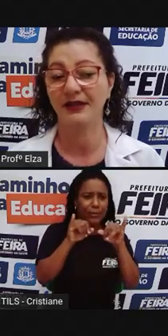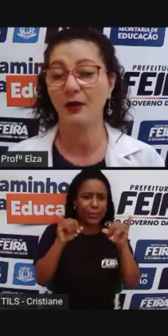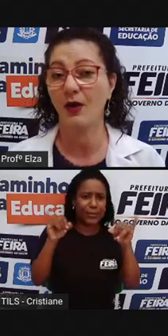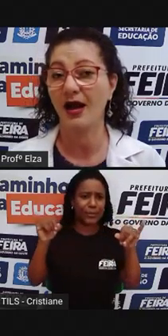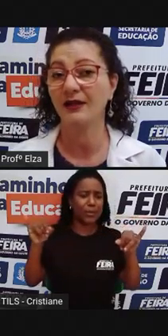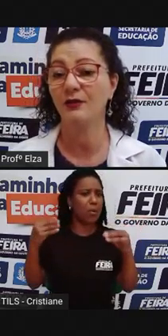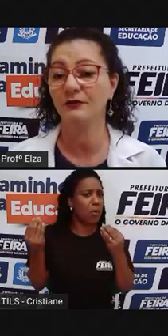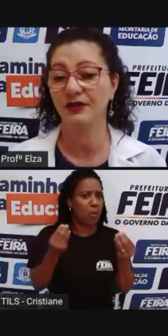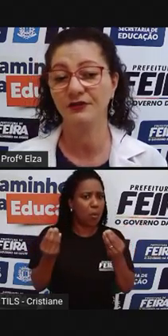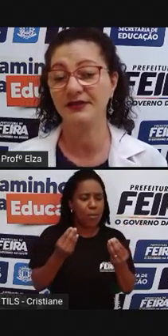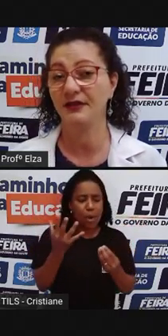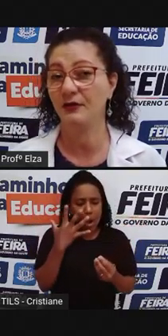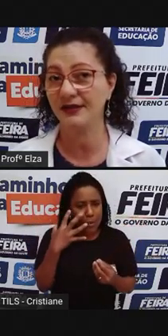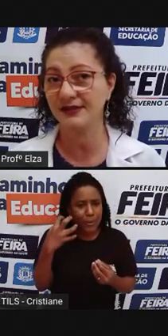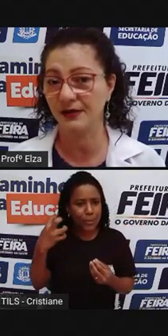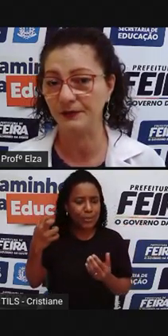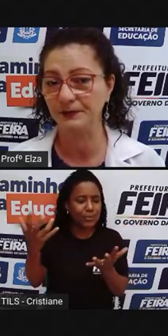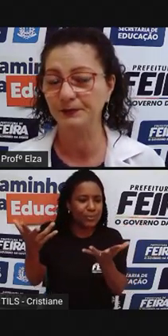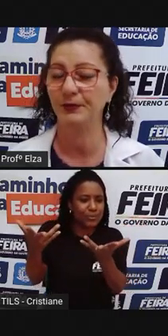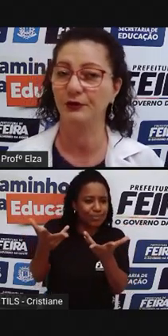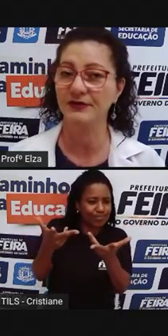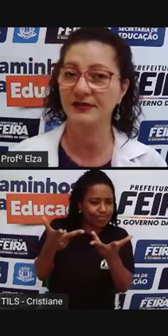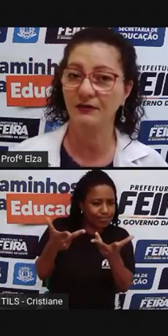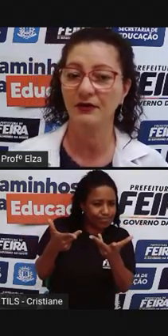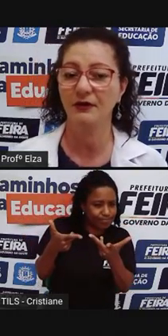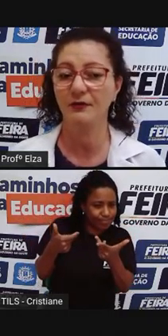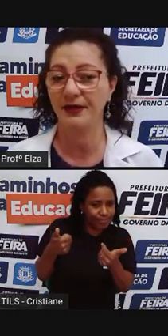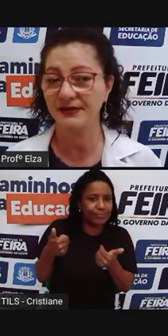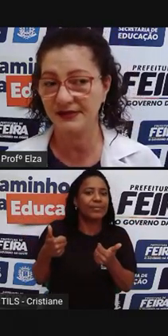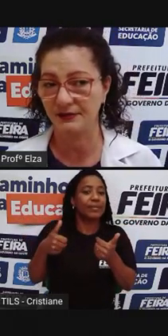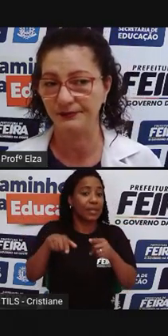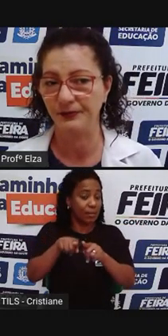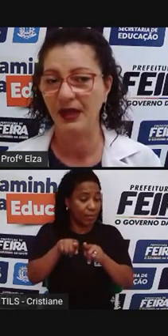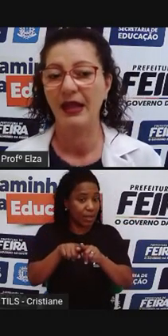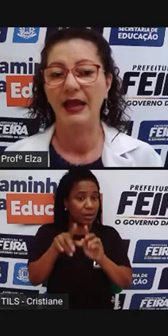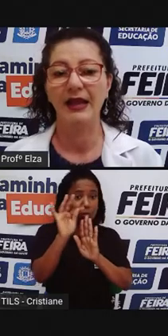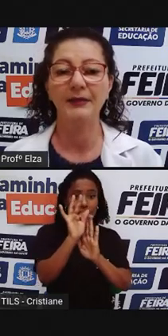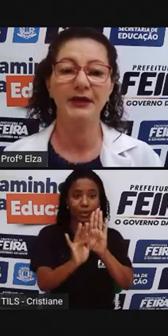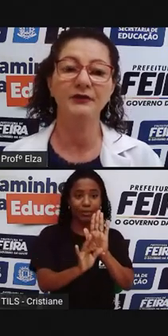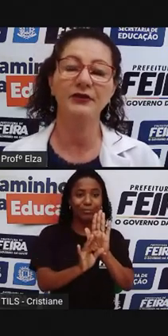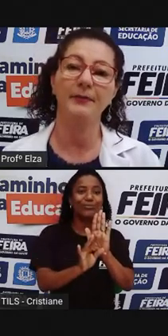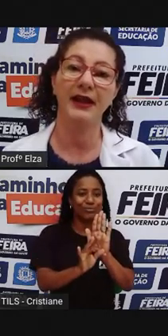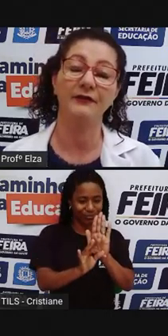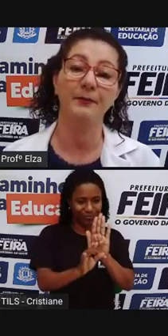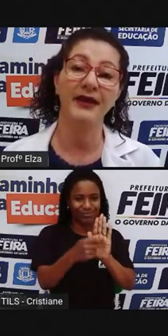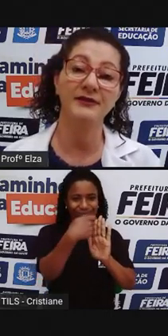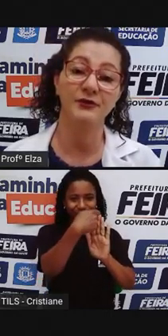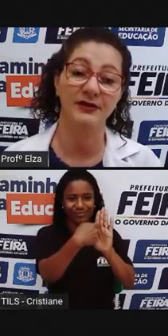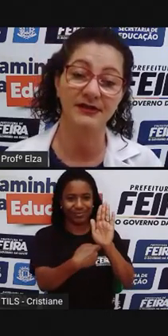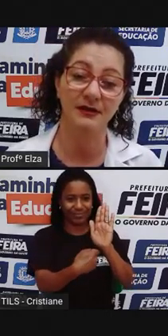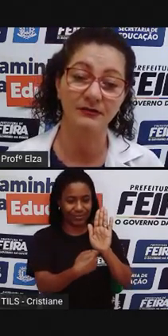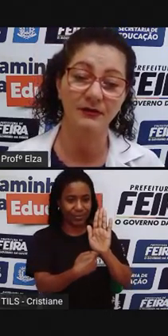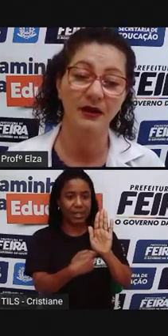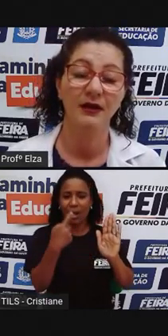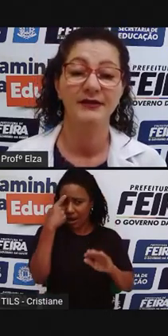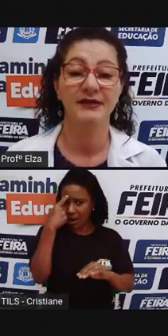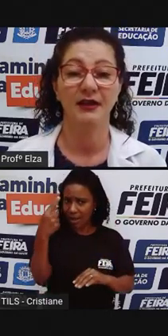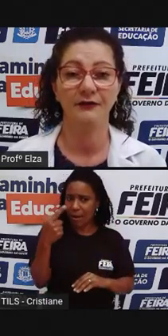forma adequada ao contexto de circulação, produção e compreensão. Lembrando que a palavra